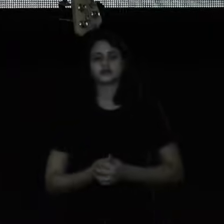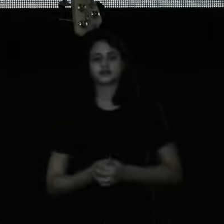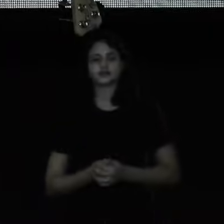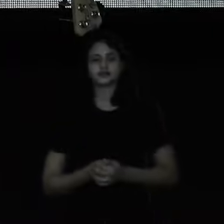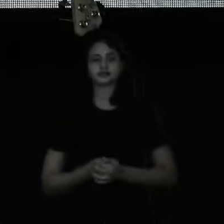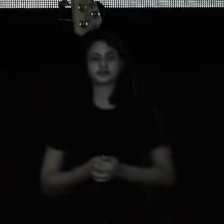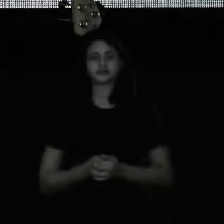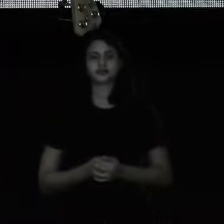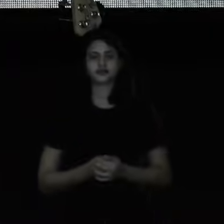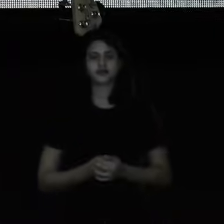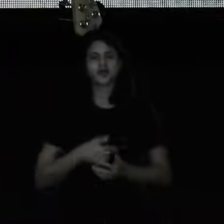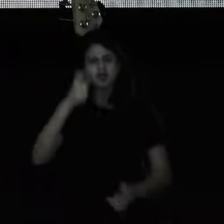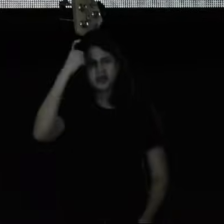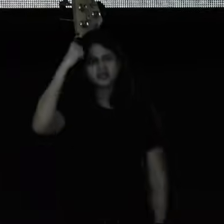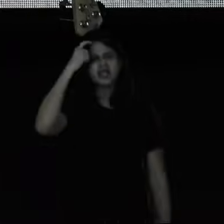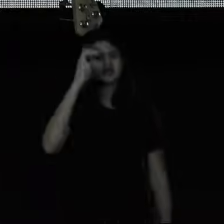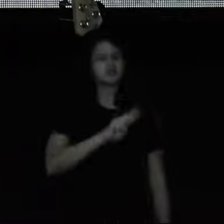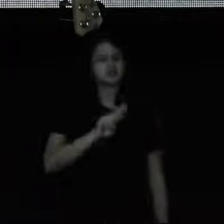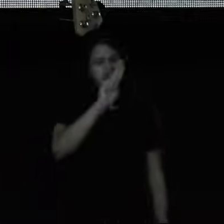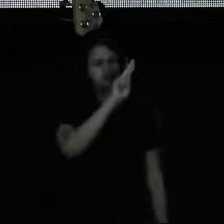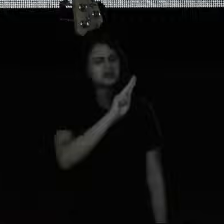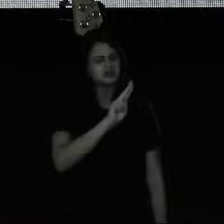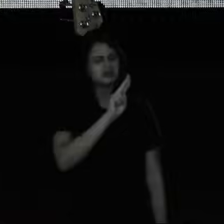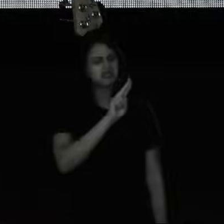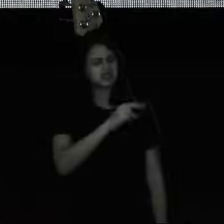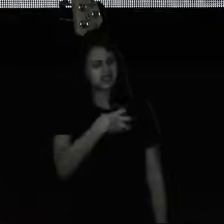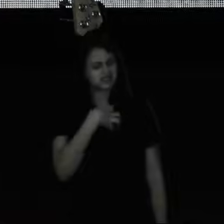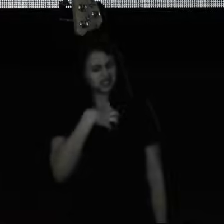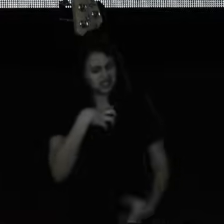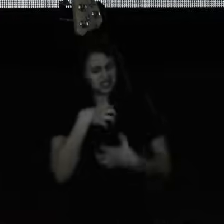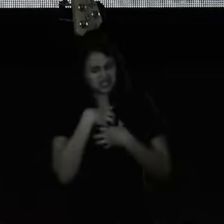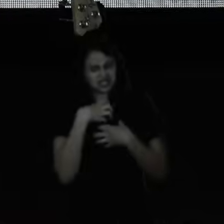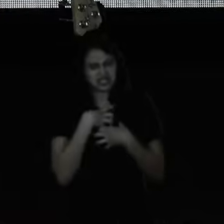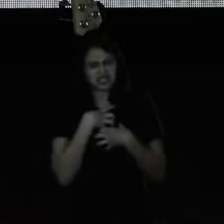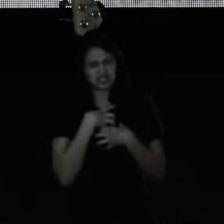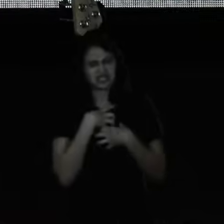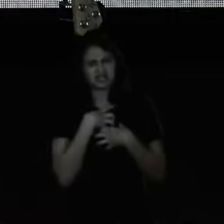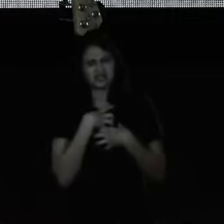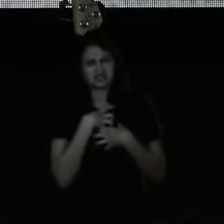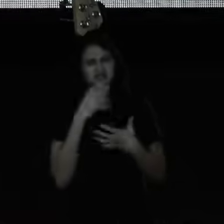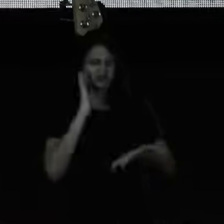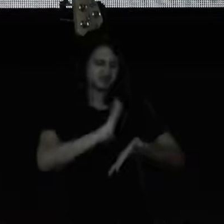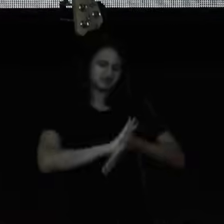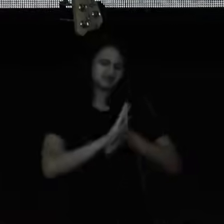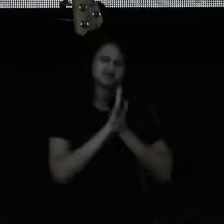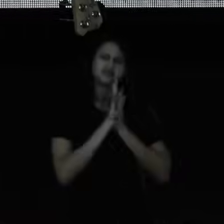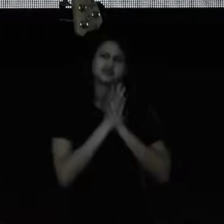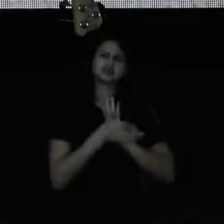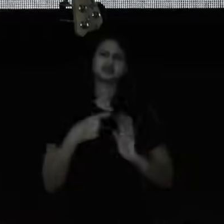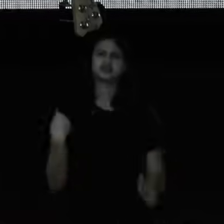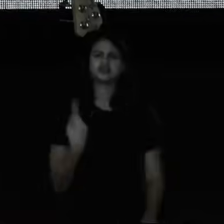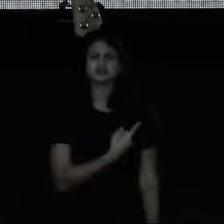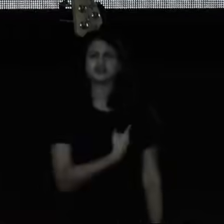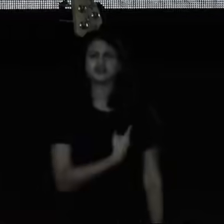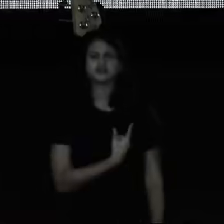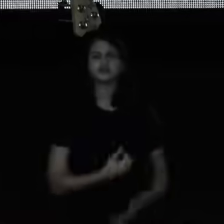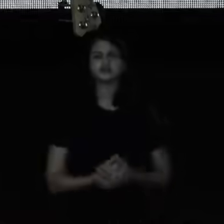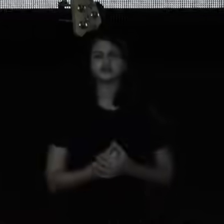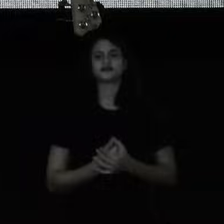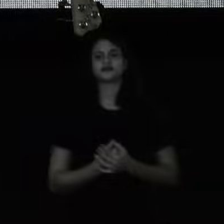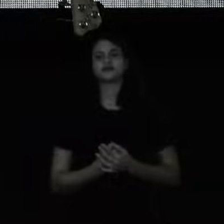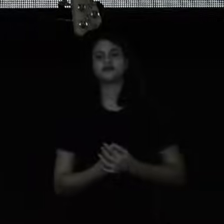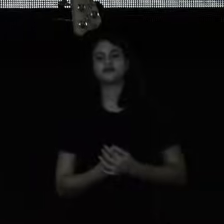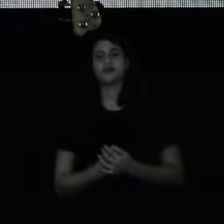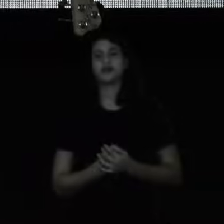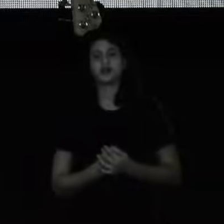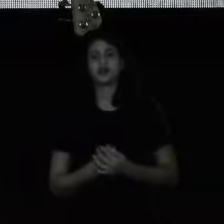dentro do nosso coração. Como é que faz? Tentando fazer com que a gente se apegue a uma ideia falsa, que quem cria? A gente